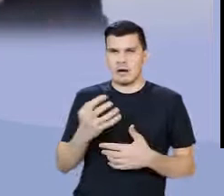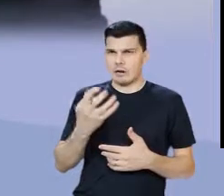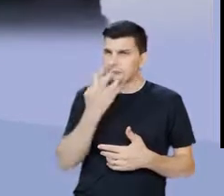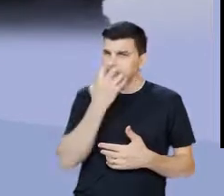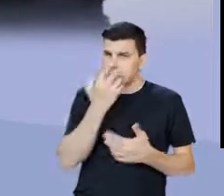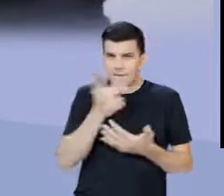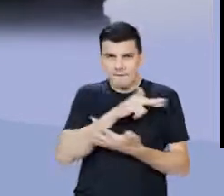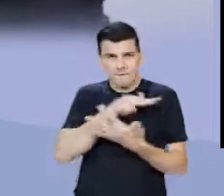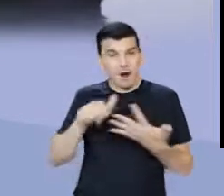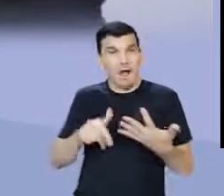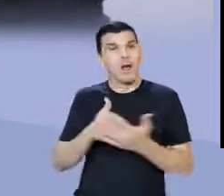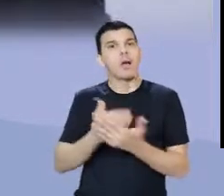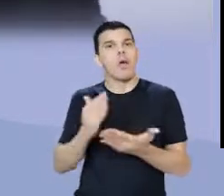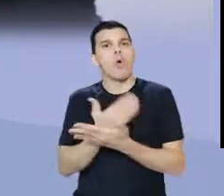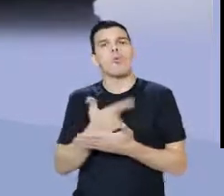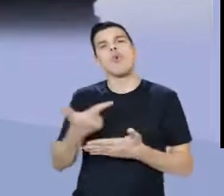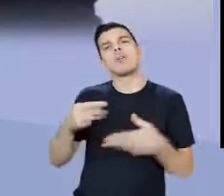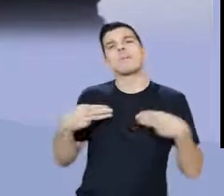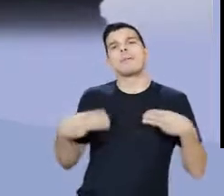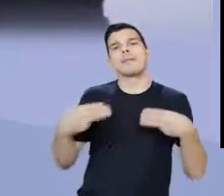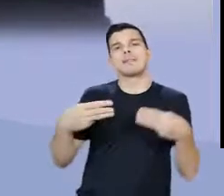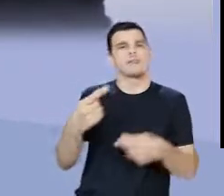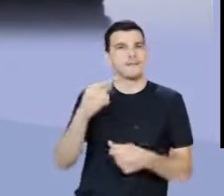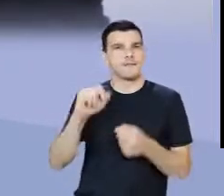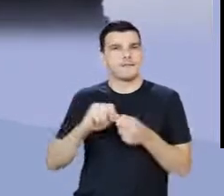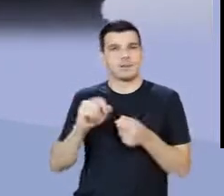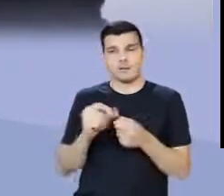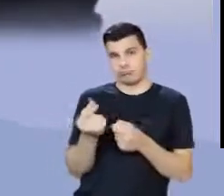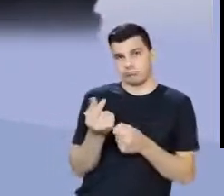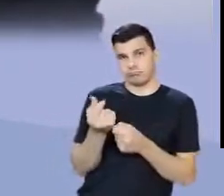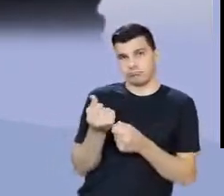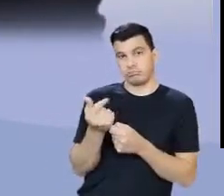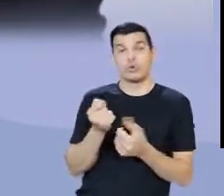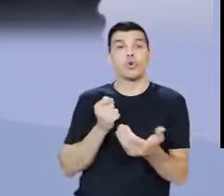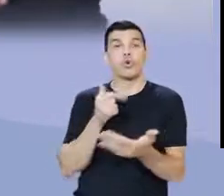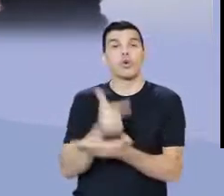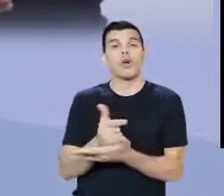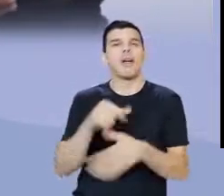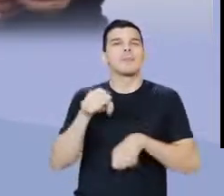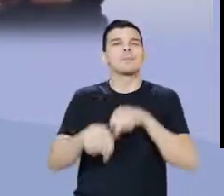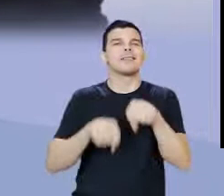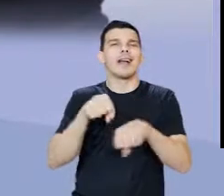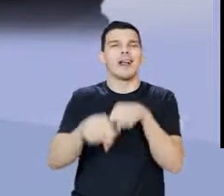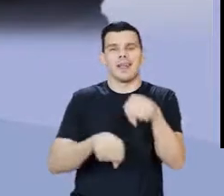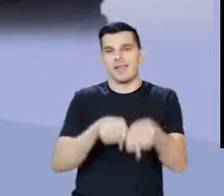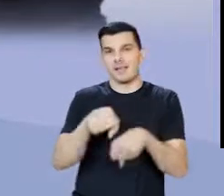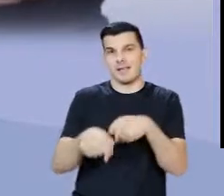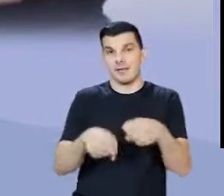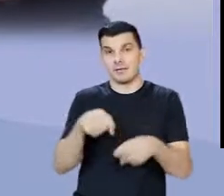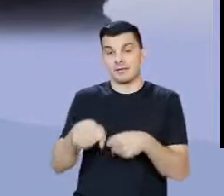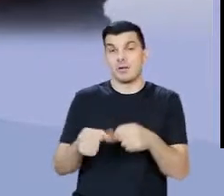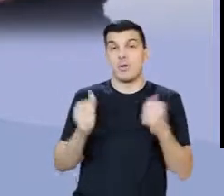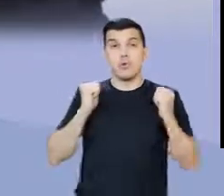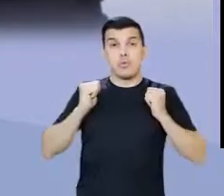filas e etc. Alguns outros ministros pegavam dinheiro, superfaturavam na compra de bicicletas,